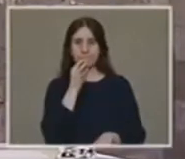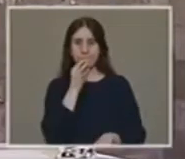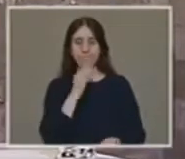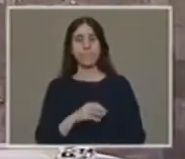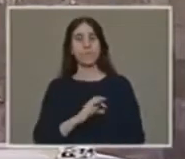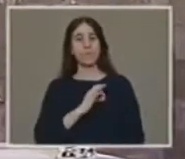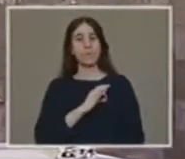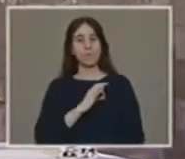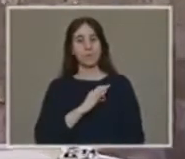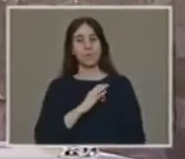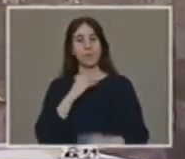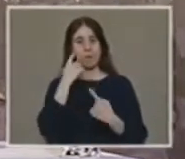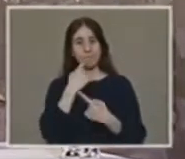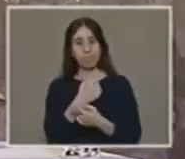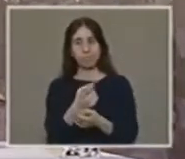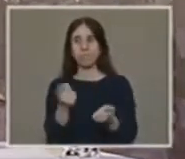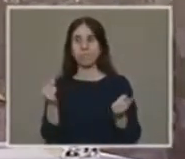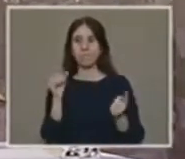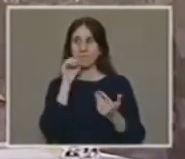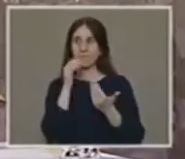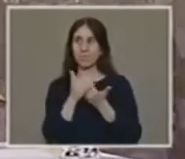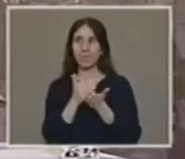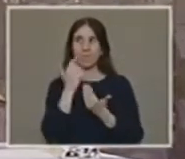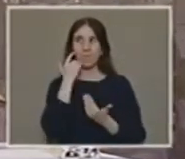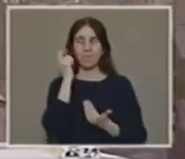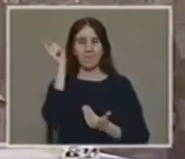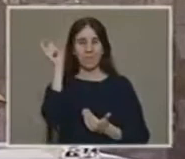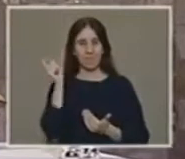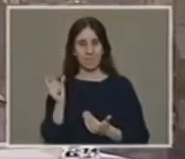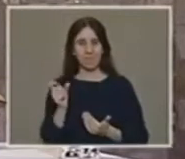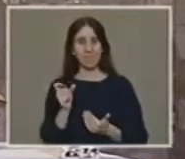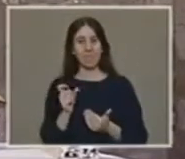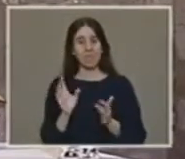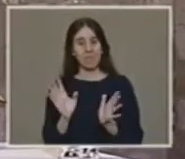anunciamos, Senhor, a vossa morte,